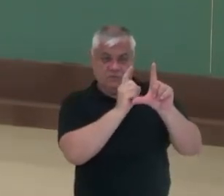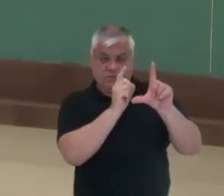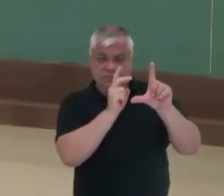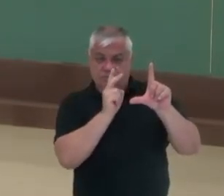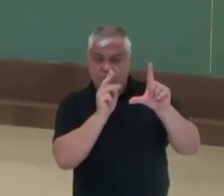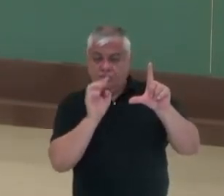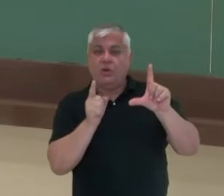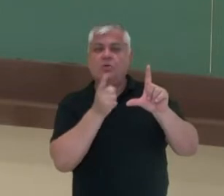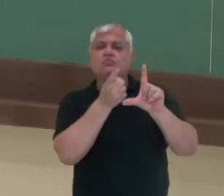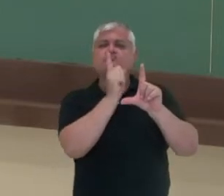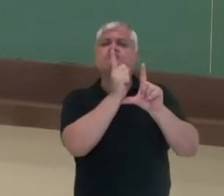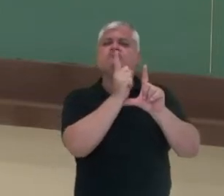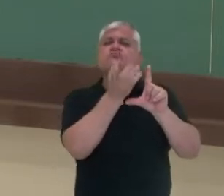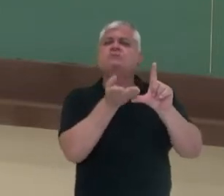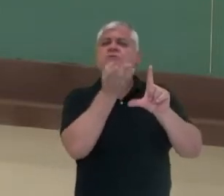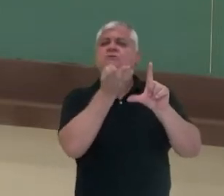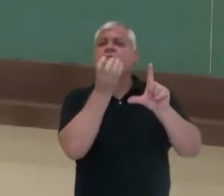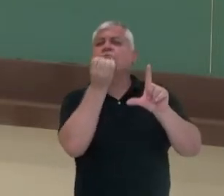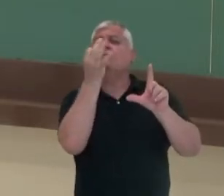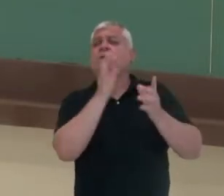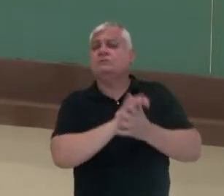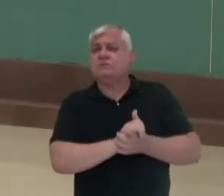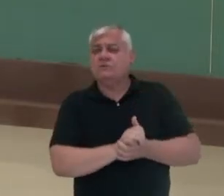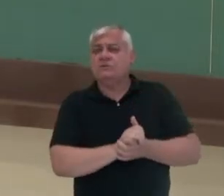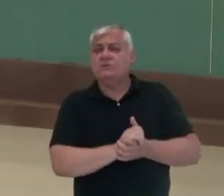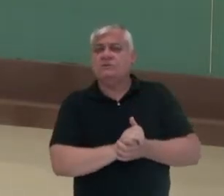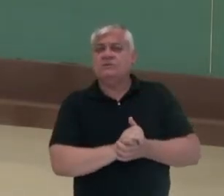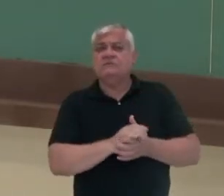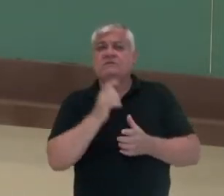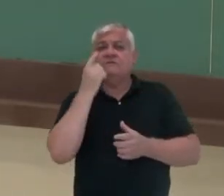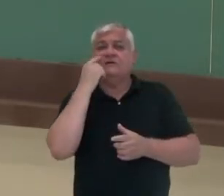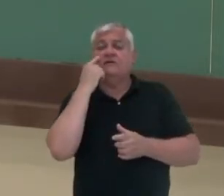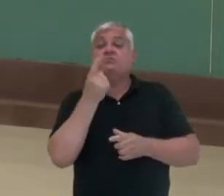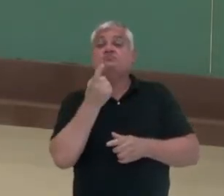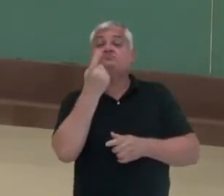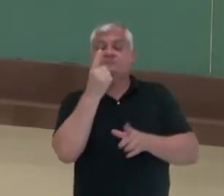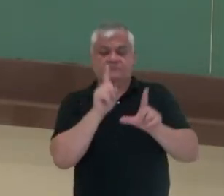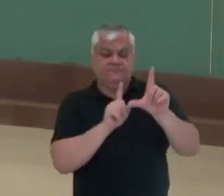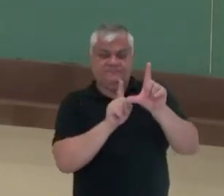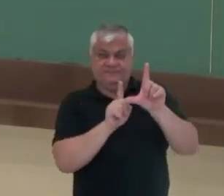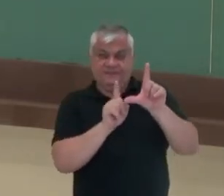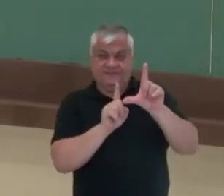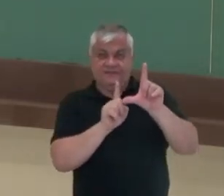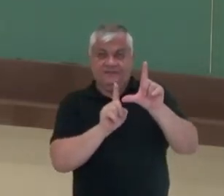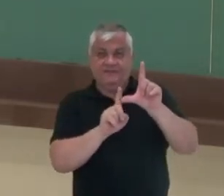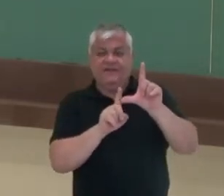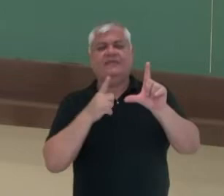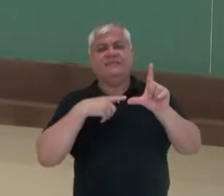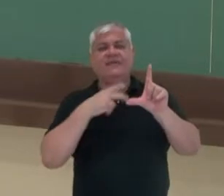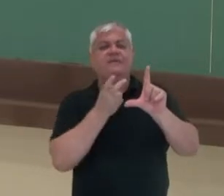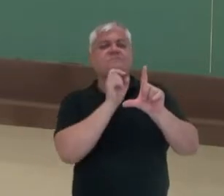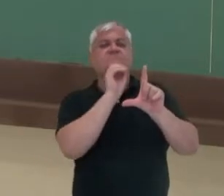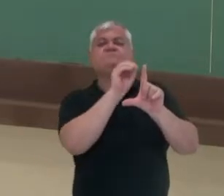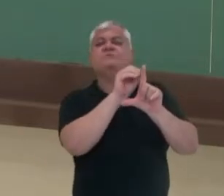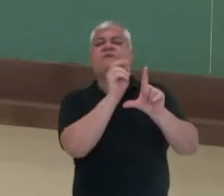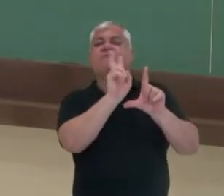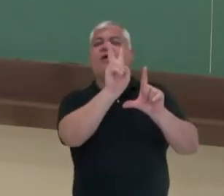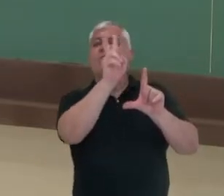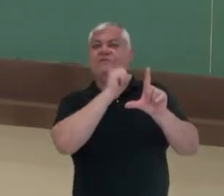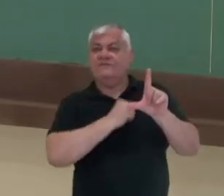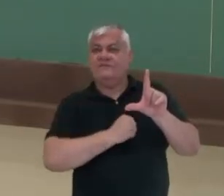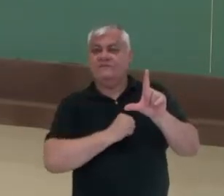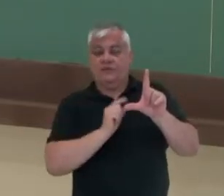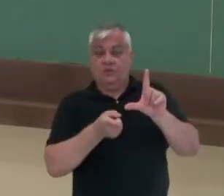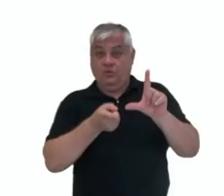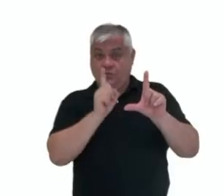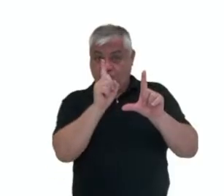por 1 kg de café. Como que eu posso fazer isso? Só analisando o meu gráfico, porque eu já tenho alguns dados, né, pessoal?